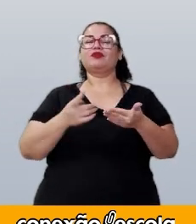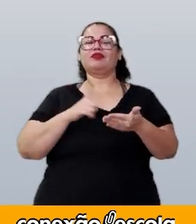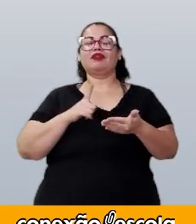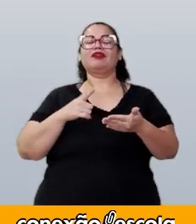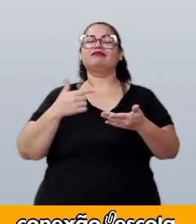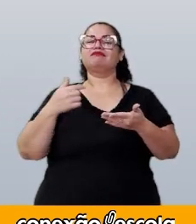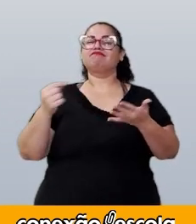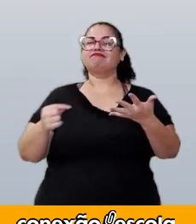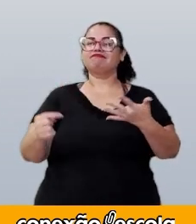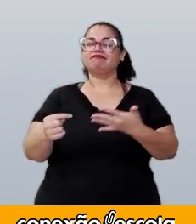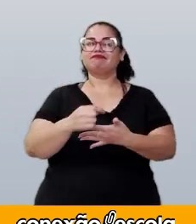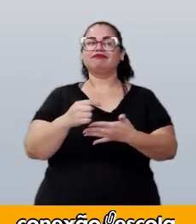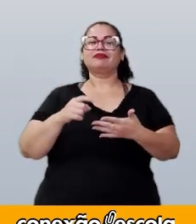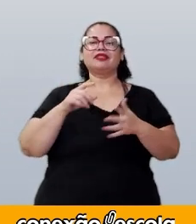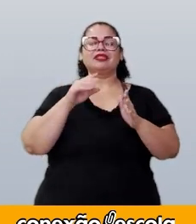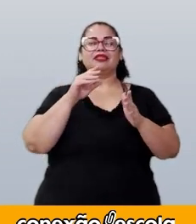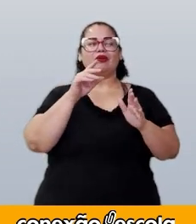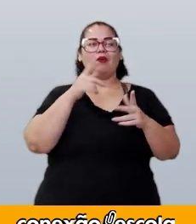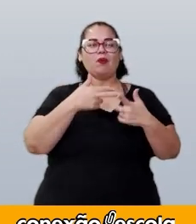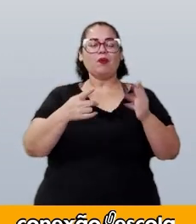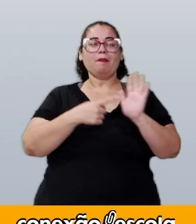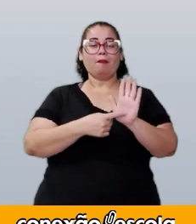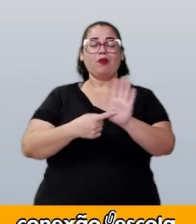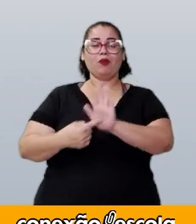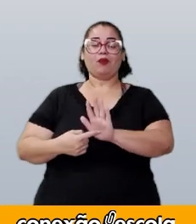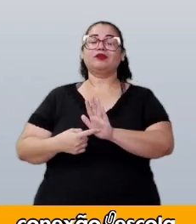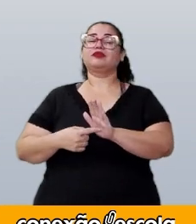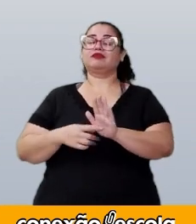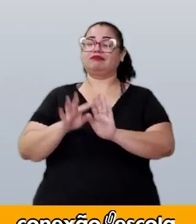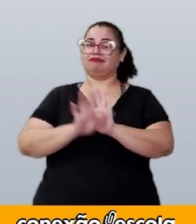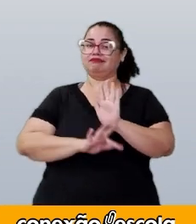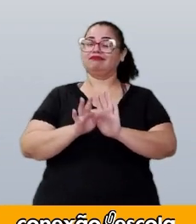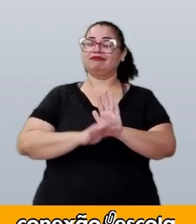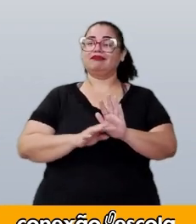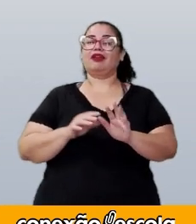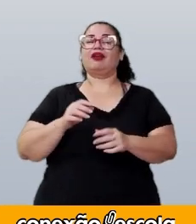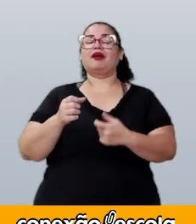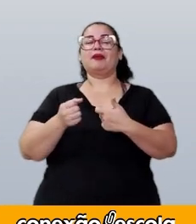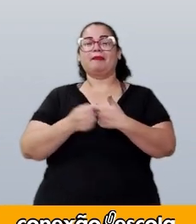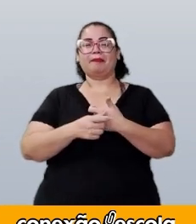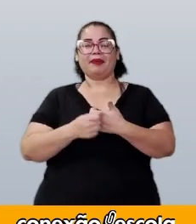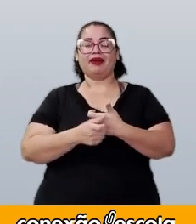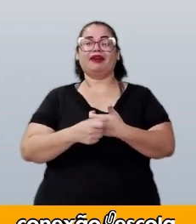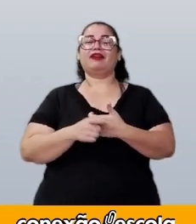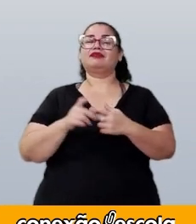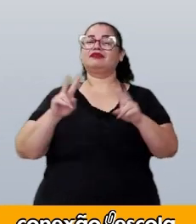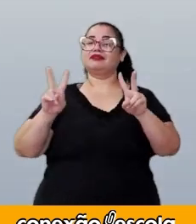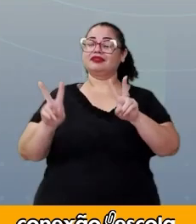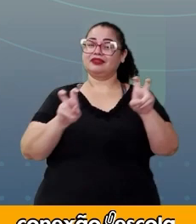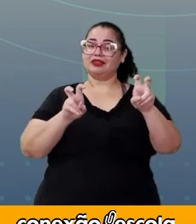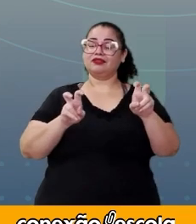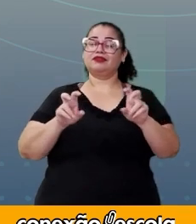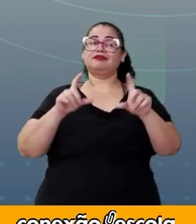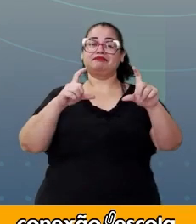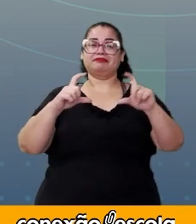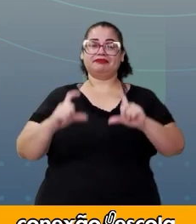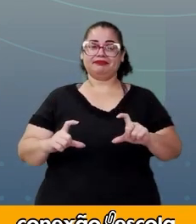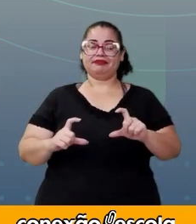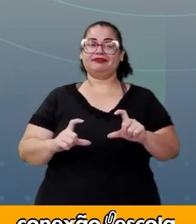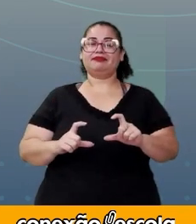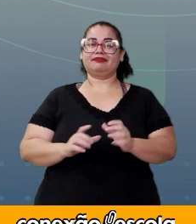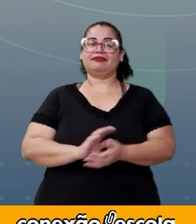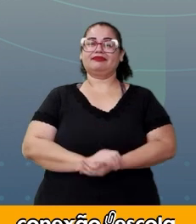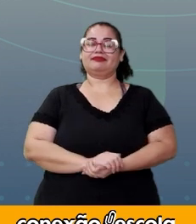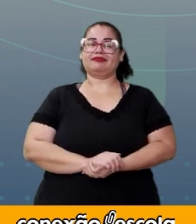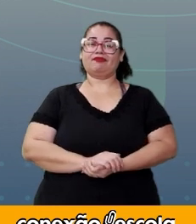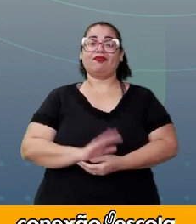algumas manifestações intertextuais, como a paródia, as citações e as paráfrases. Antes,